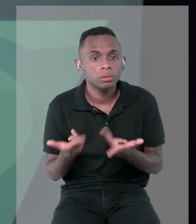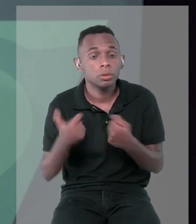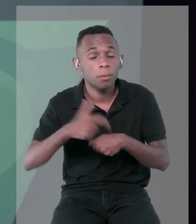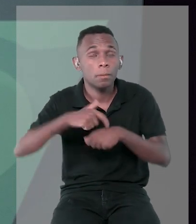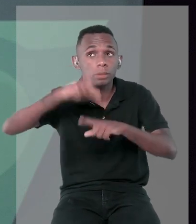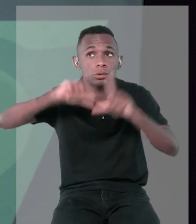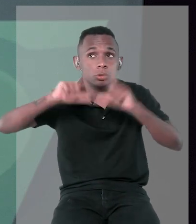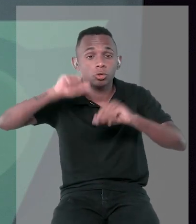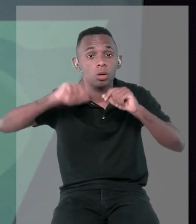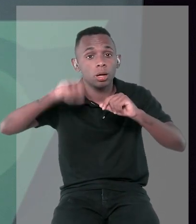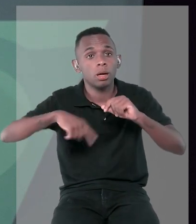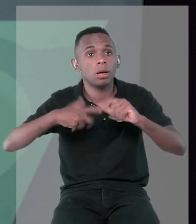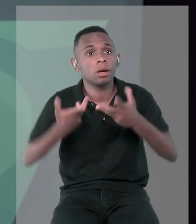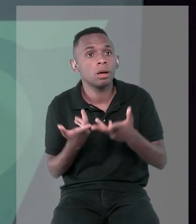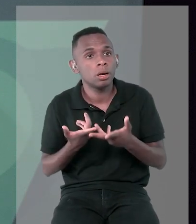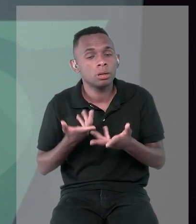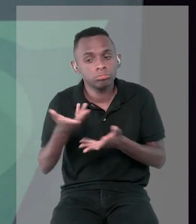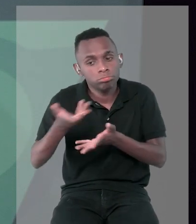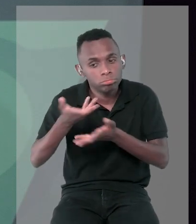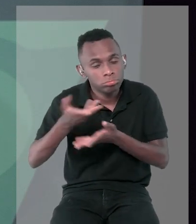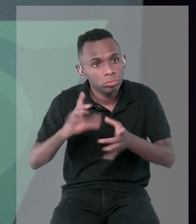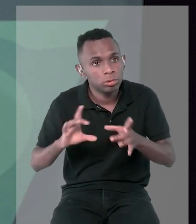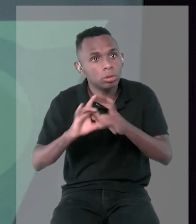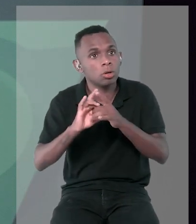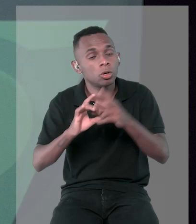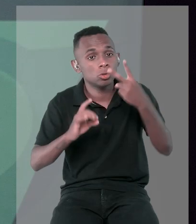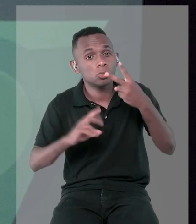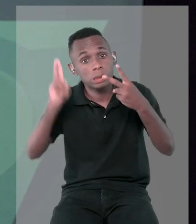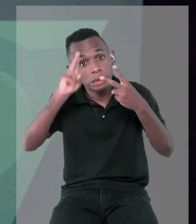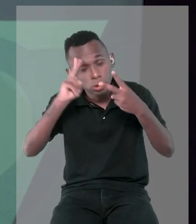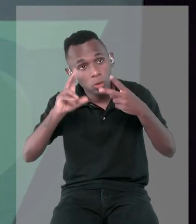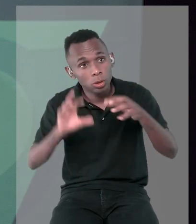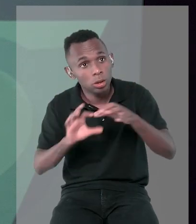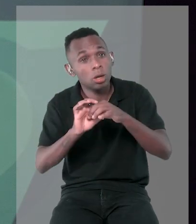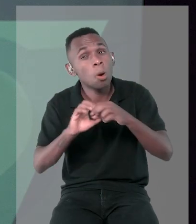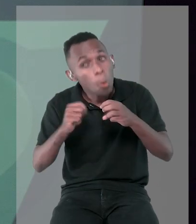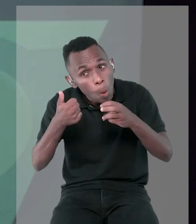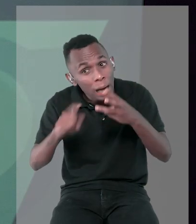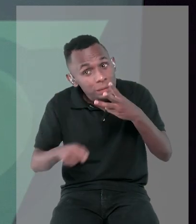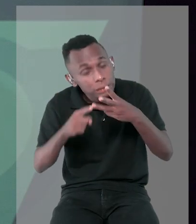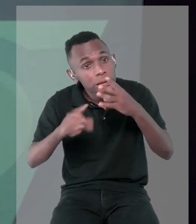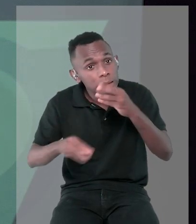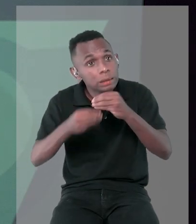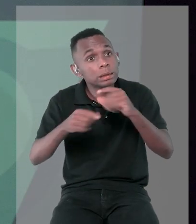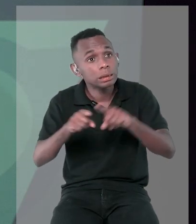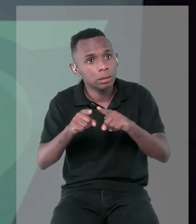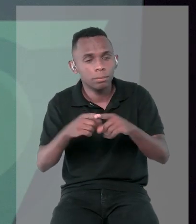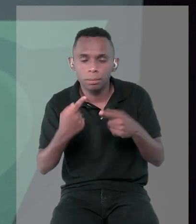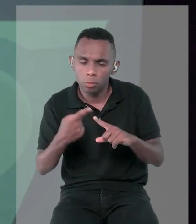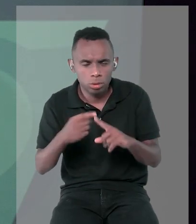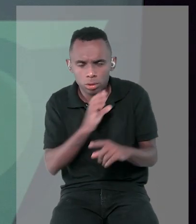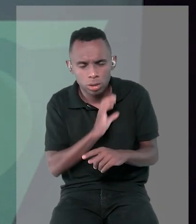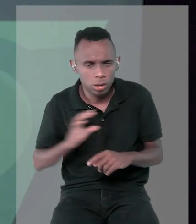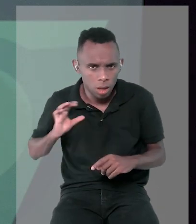Estrela é justamente essa intersecção entre as duas histórias, para não falar de uma terceira, que é a Clarice,